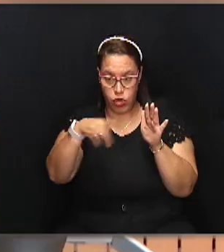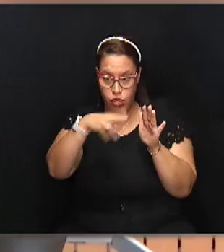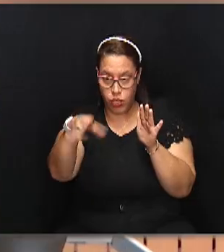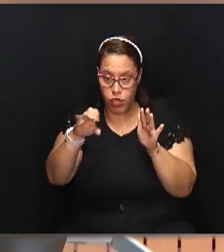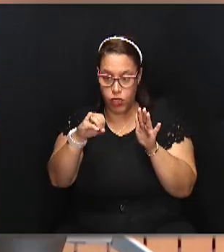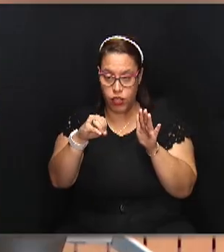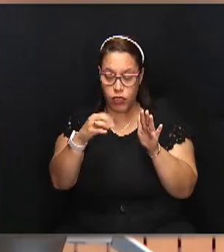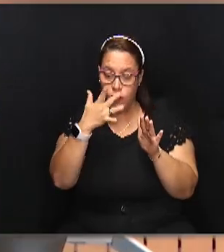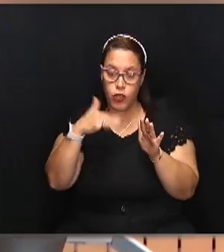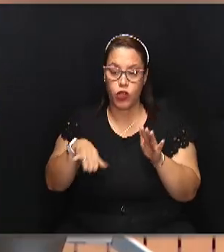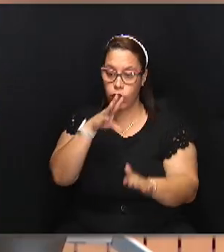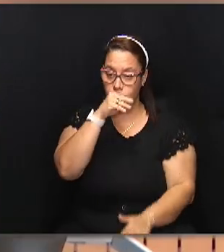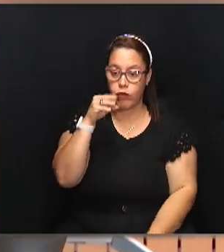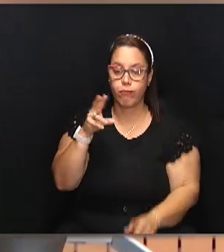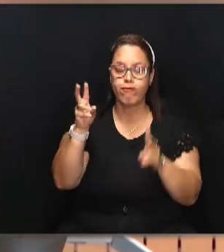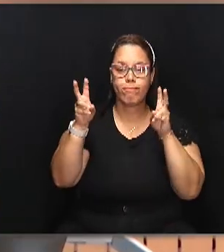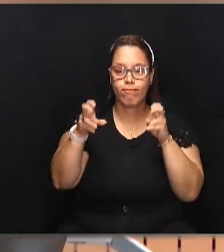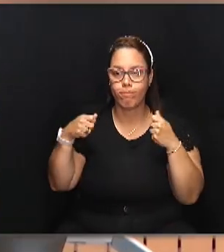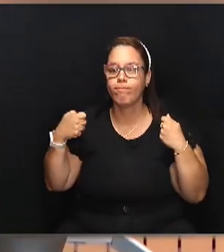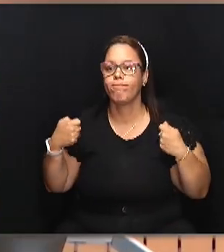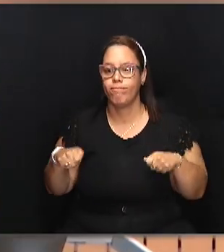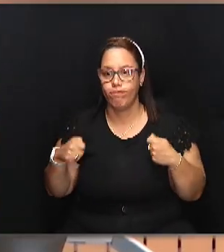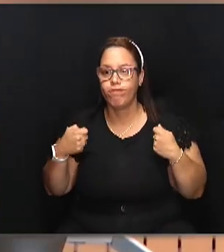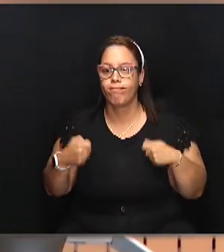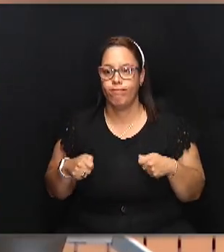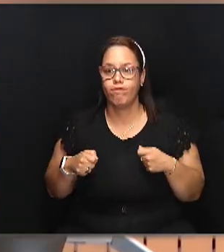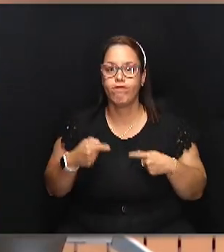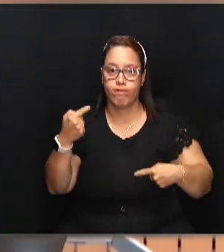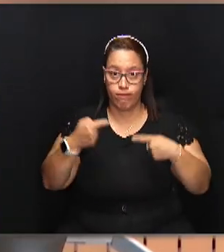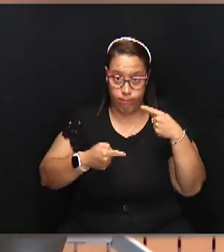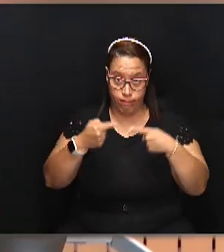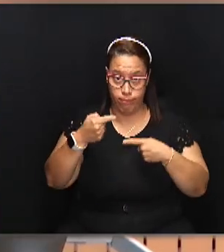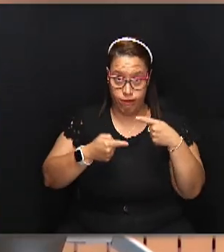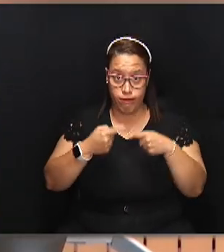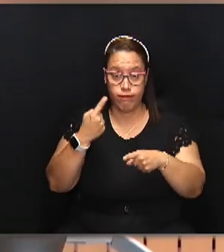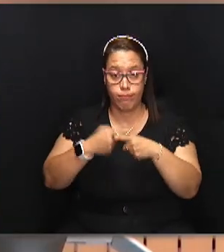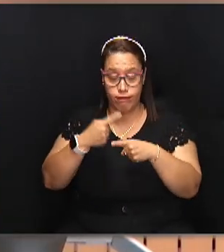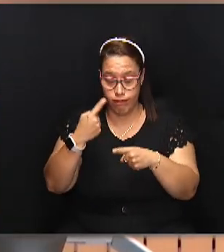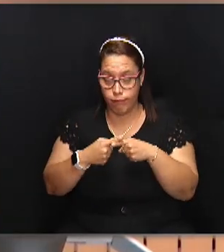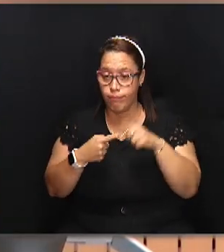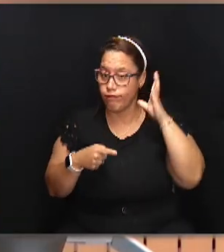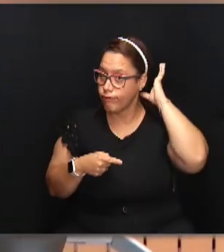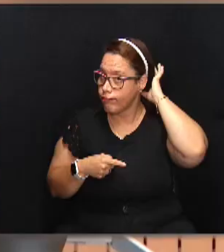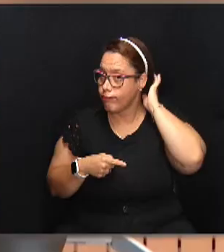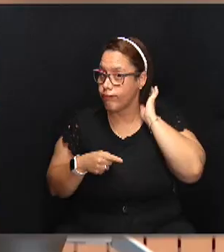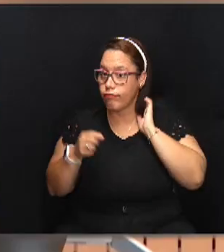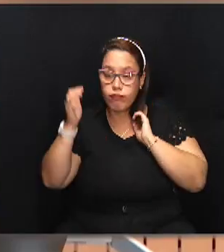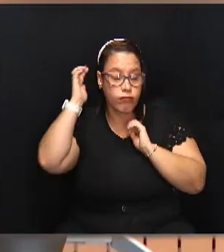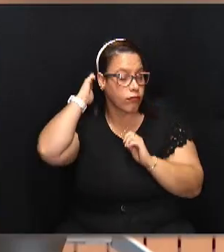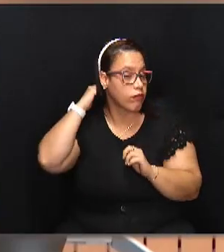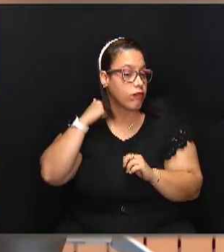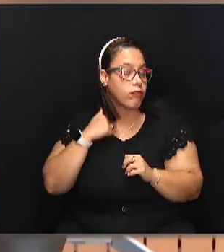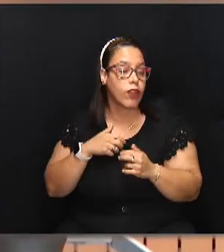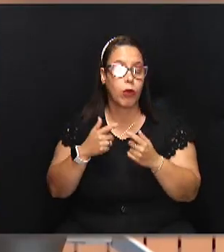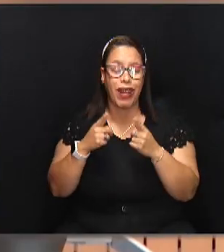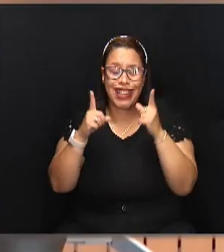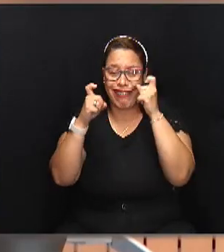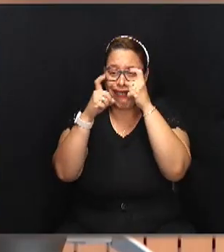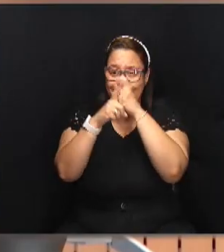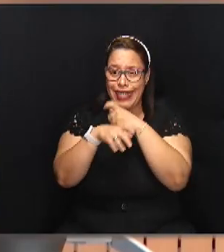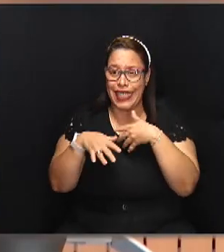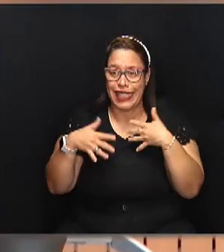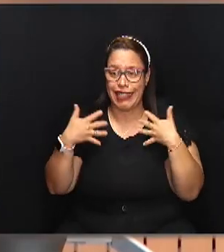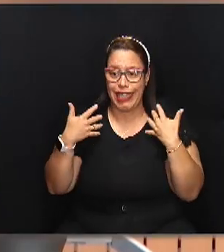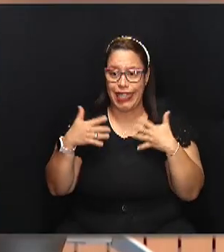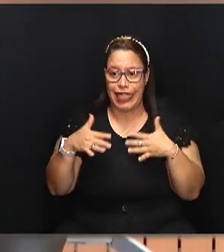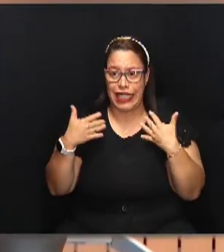adolescentes. E eu acho que esse é um tema necessário que a gente faça um debate, porque é um tema que ganhou mais complexidade com